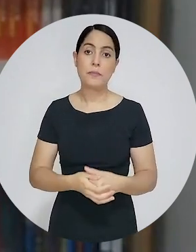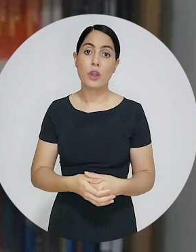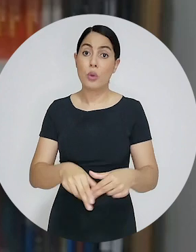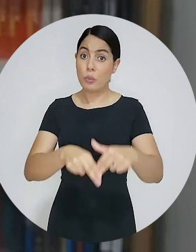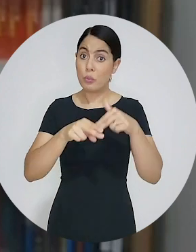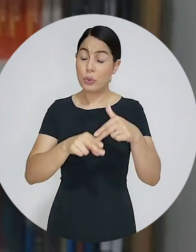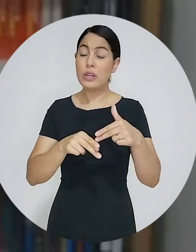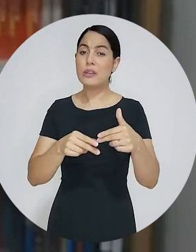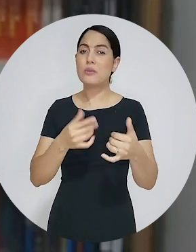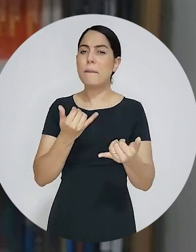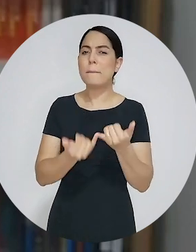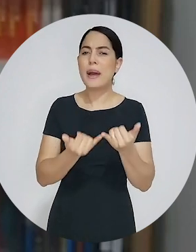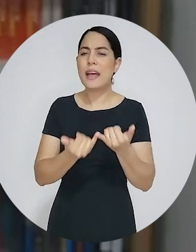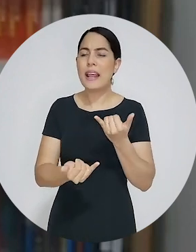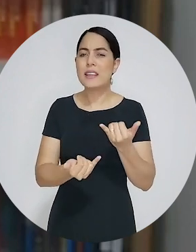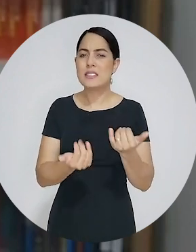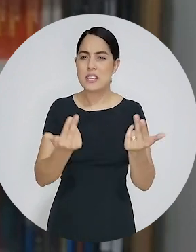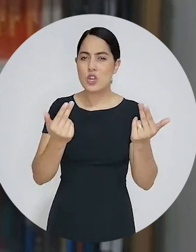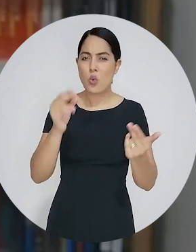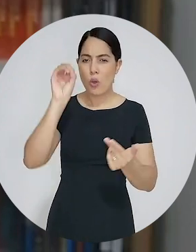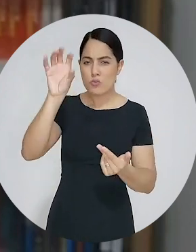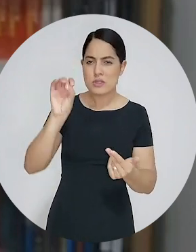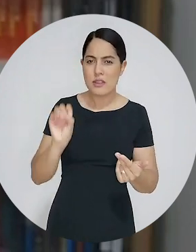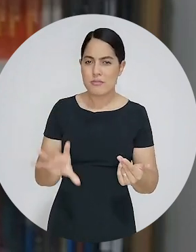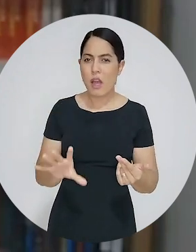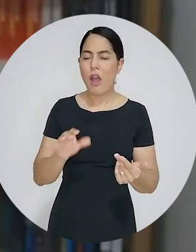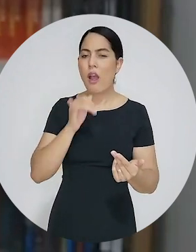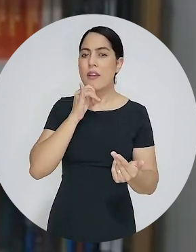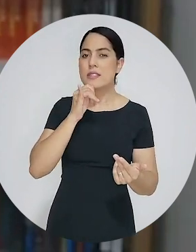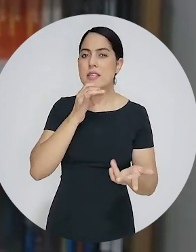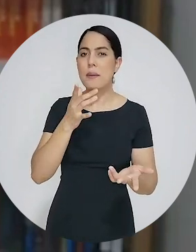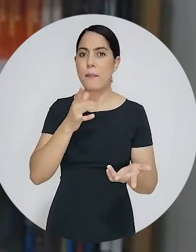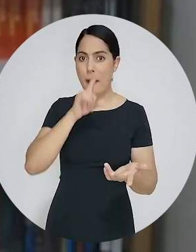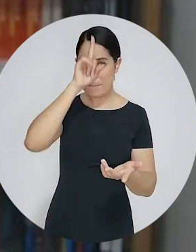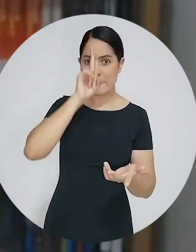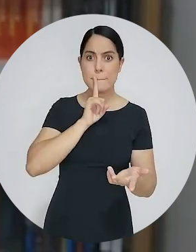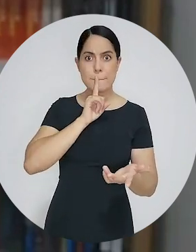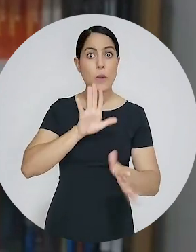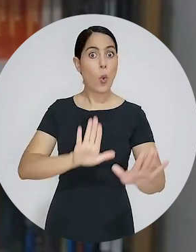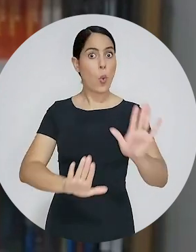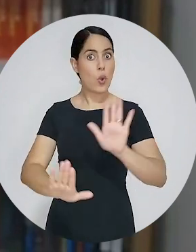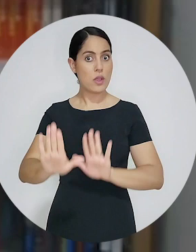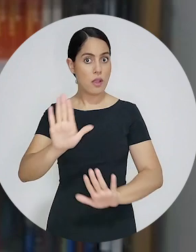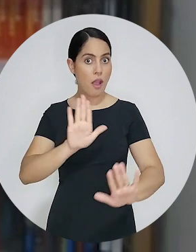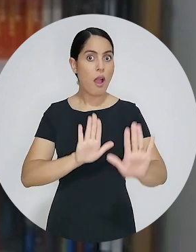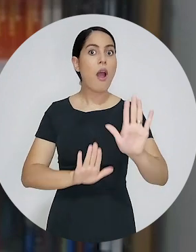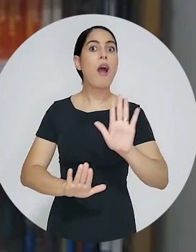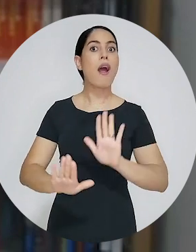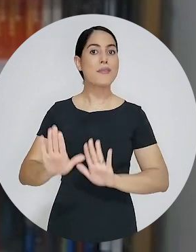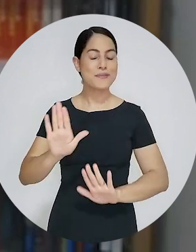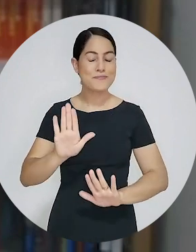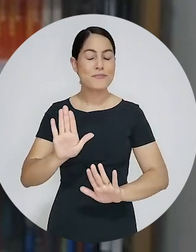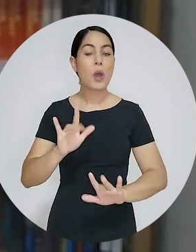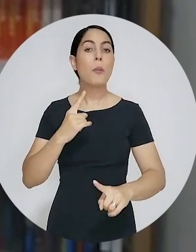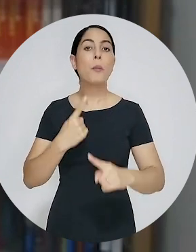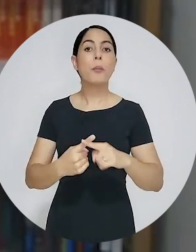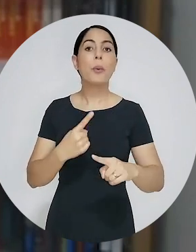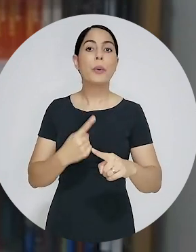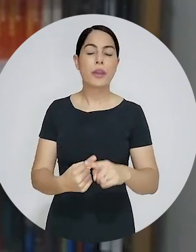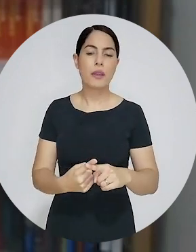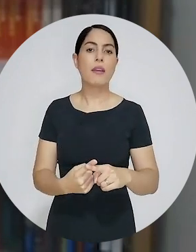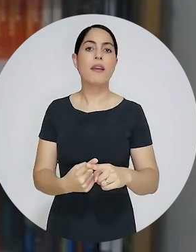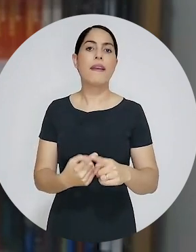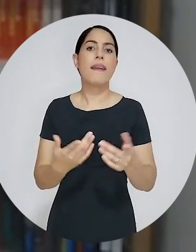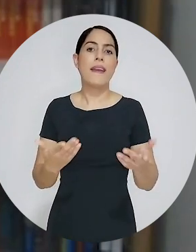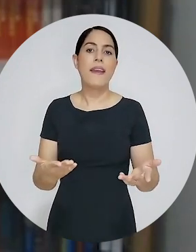risco. Então, eu acho que isso acende uma luz amarela para toda empresa que é inovativa,